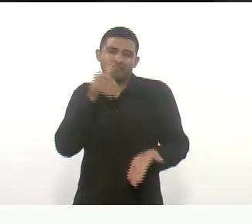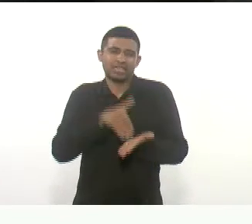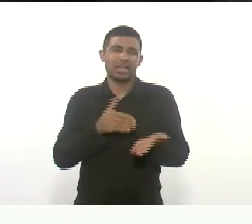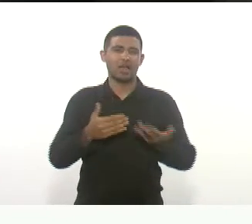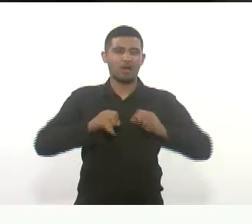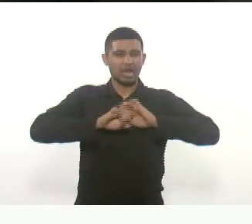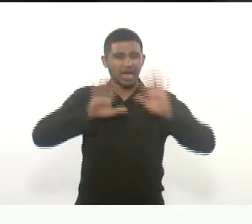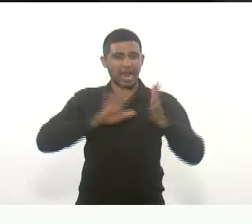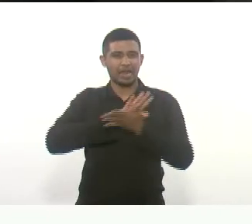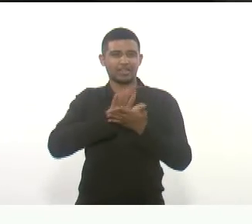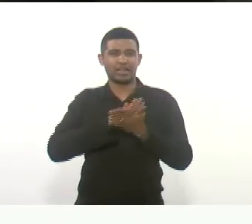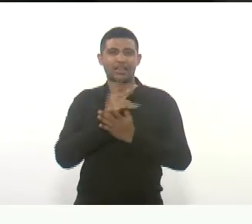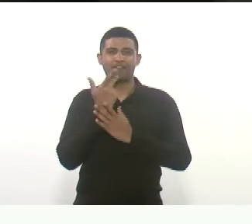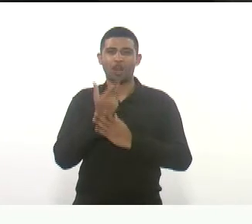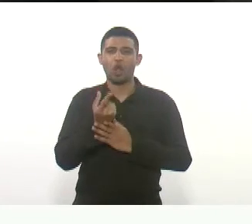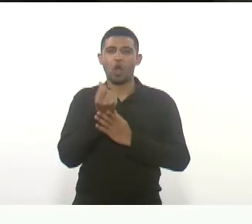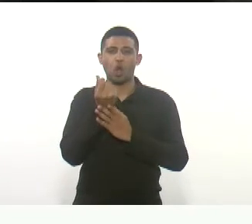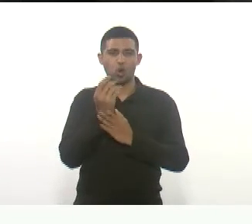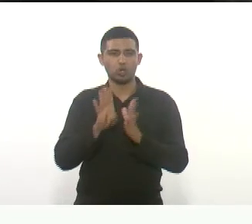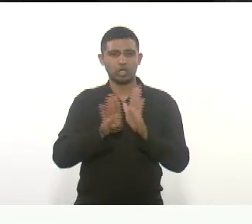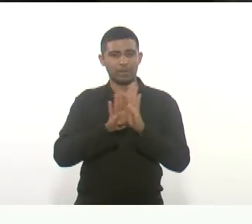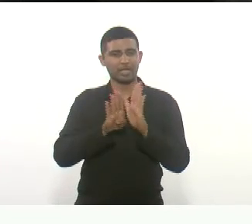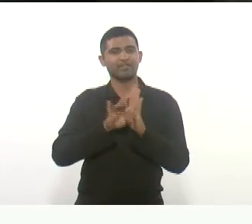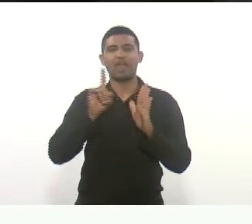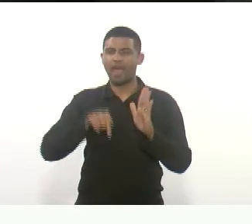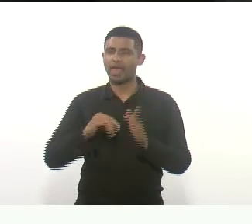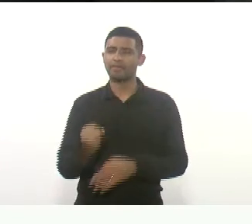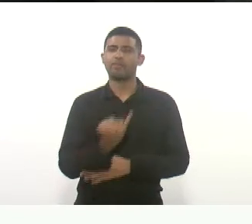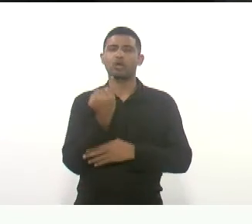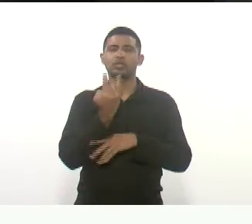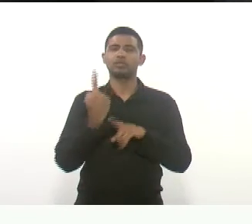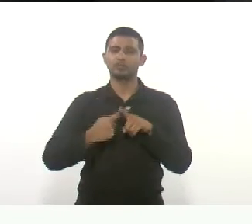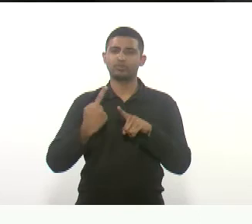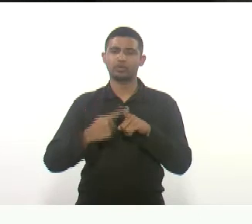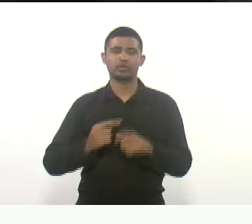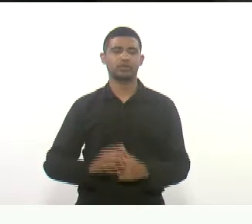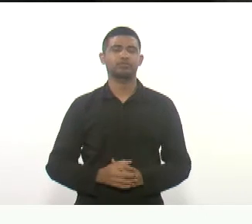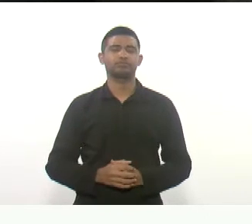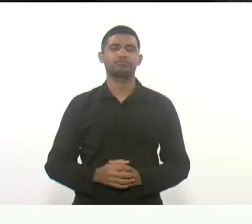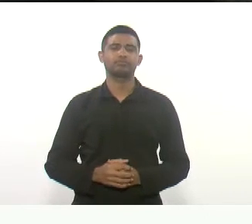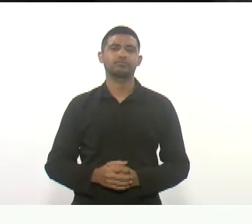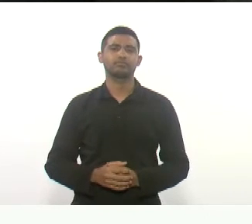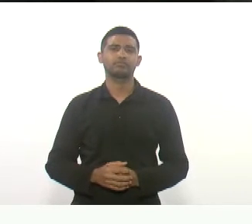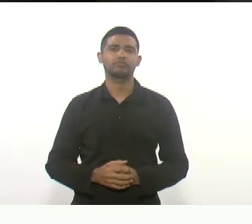a questão do custo-benefício, ela é muito importante. Por quê? Porque a gente tem,